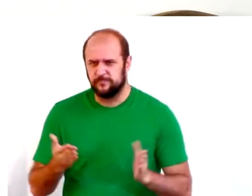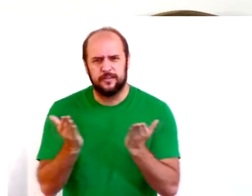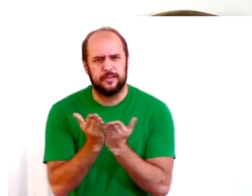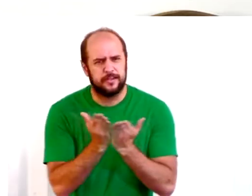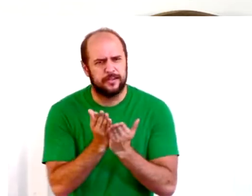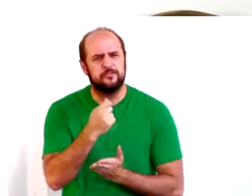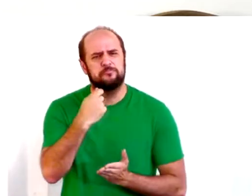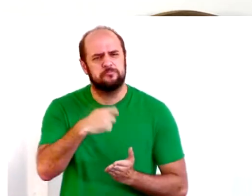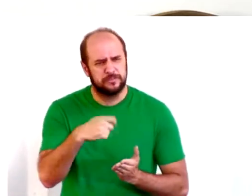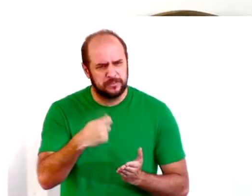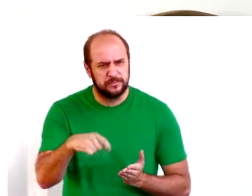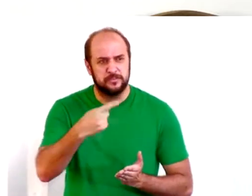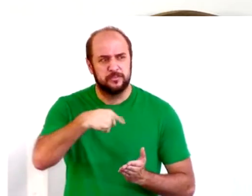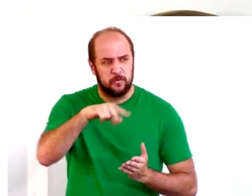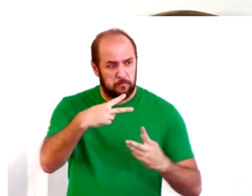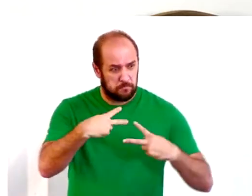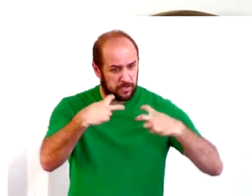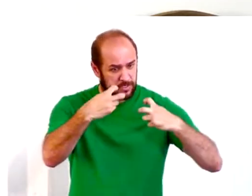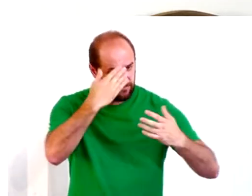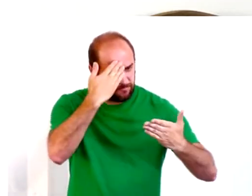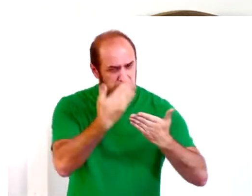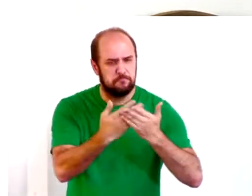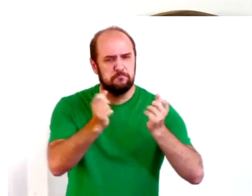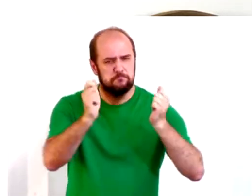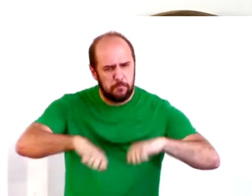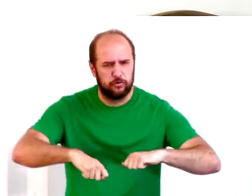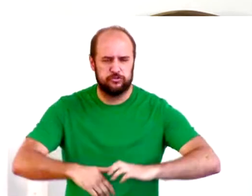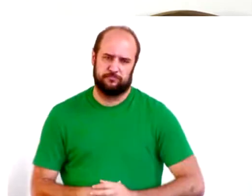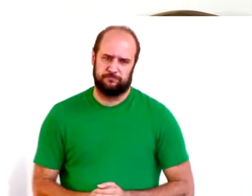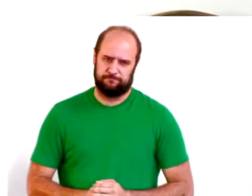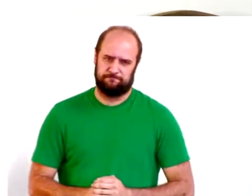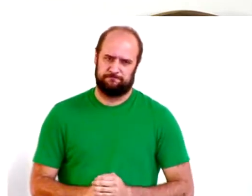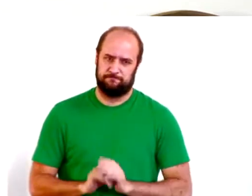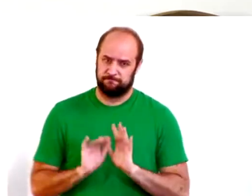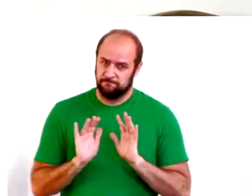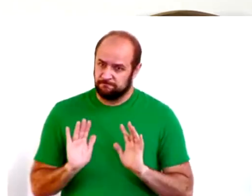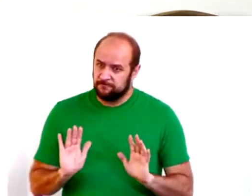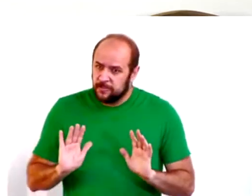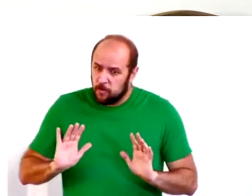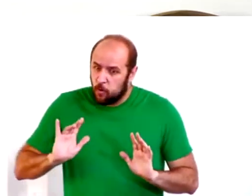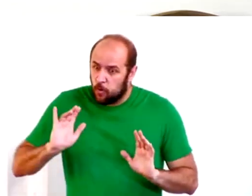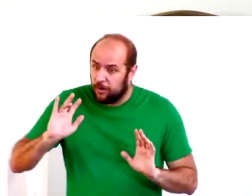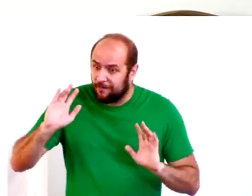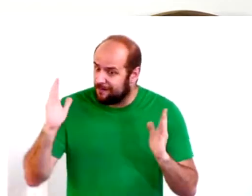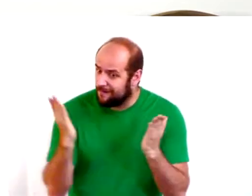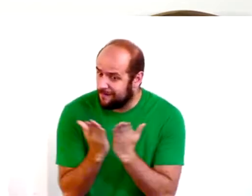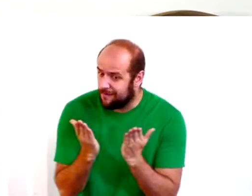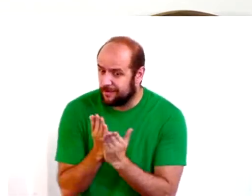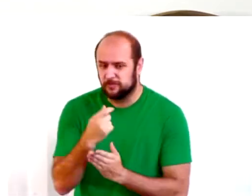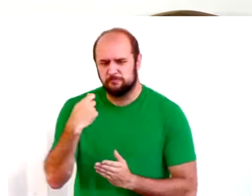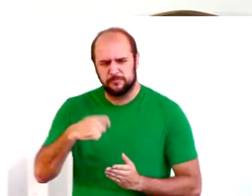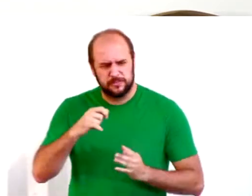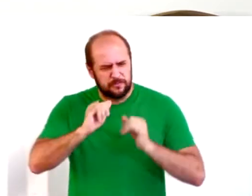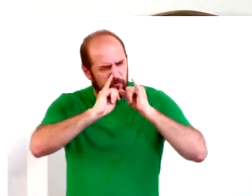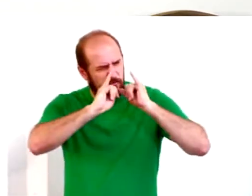alguém confiável. O cristão precisa ser alguém de total